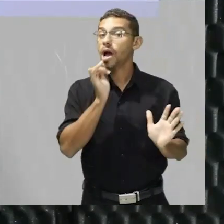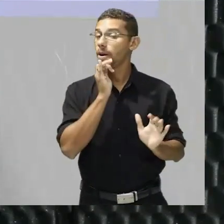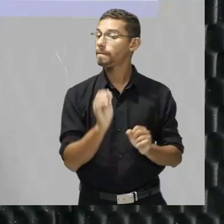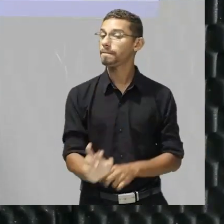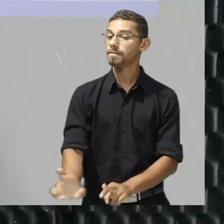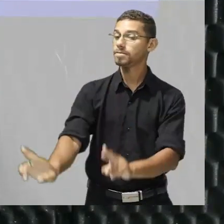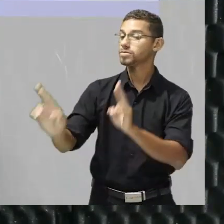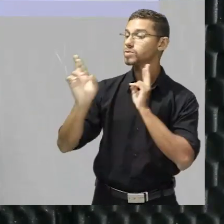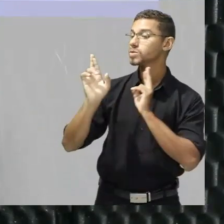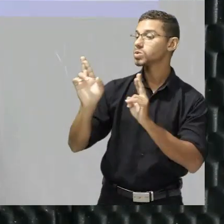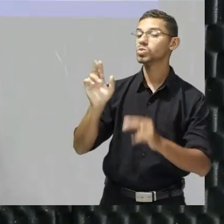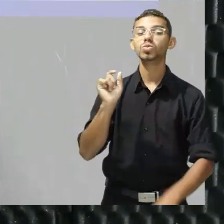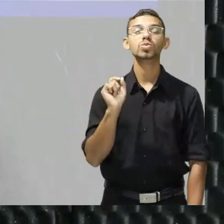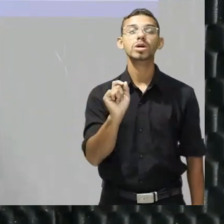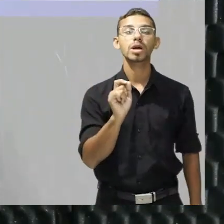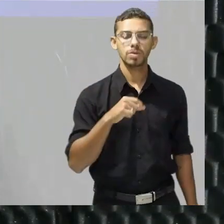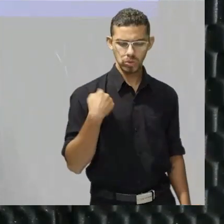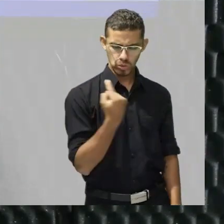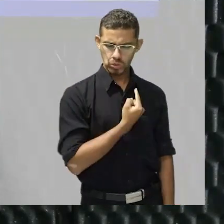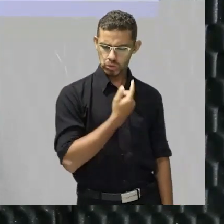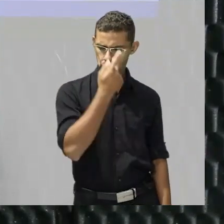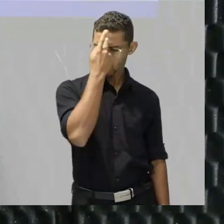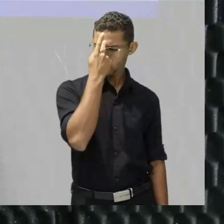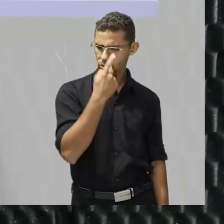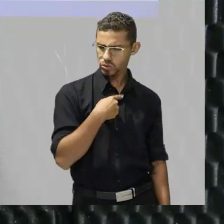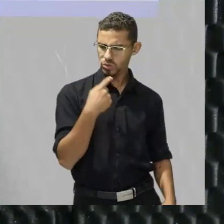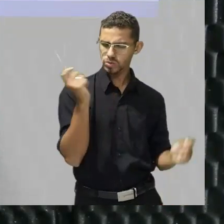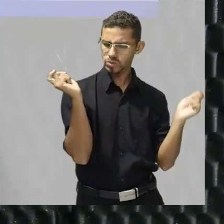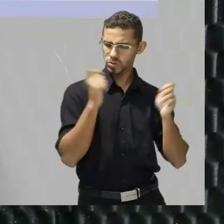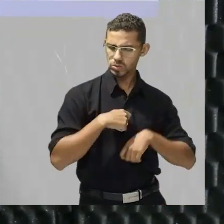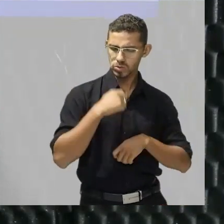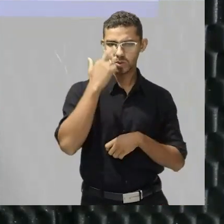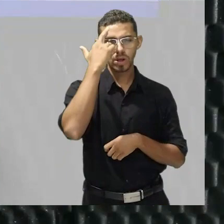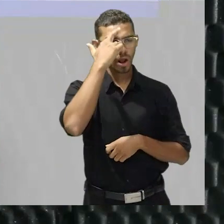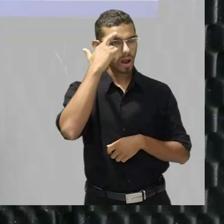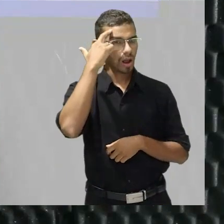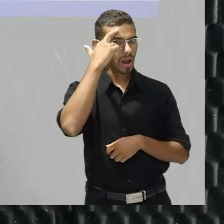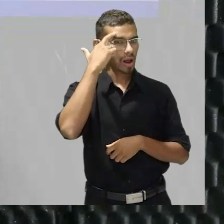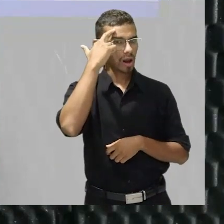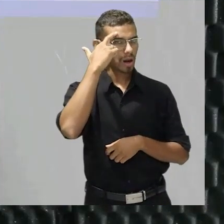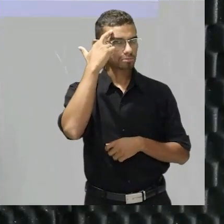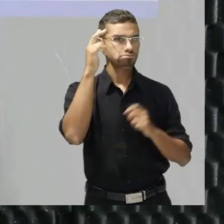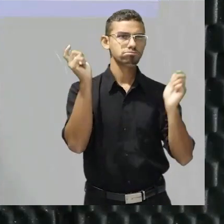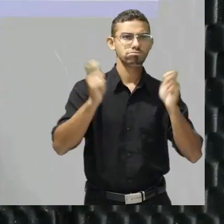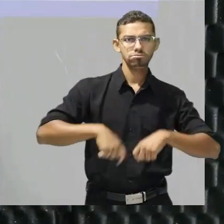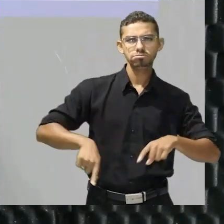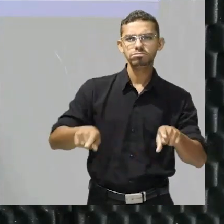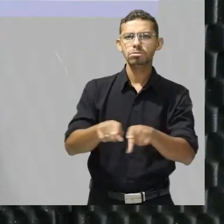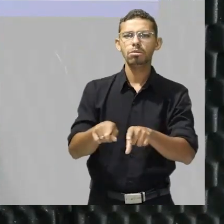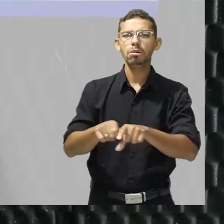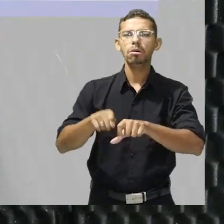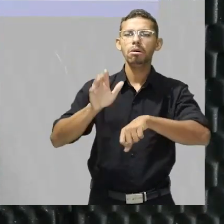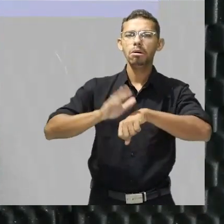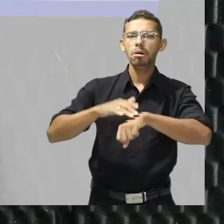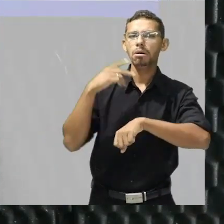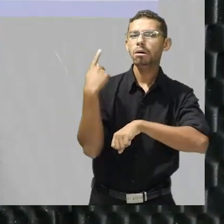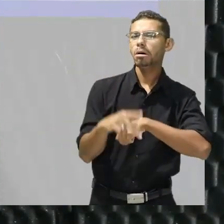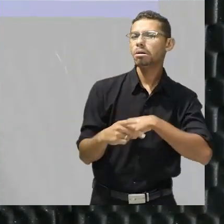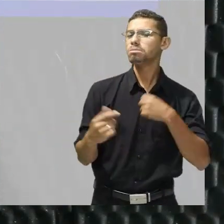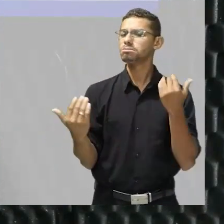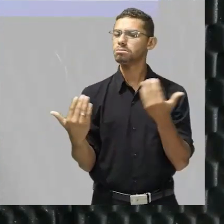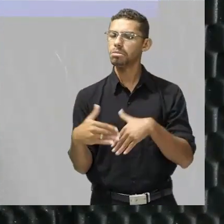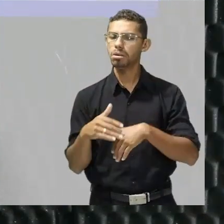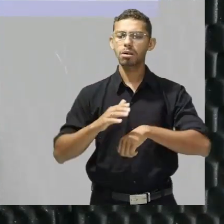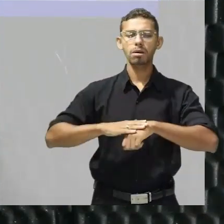banca espera a banca espera que façamos uma reflexão que possamos ali buscar saídas para aquele problema que está